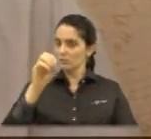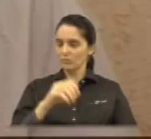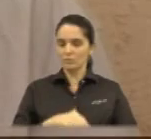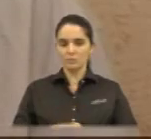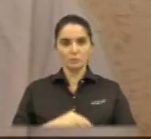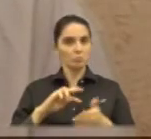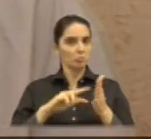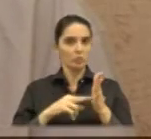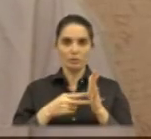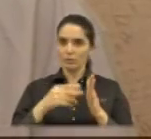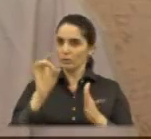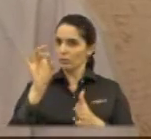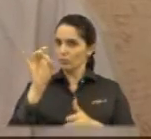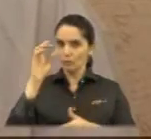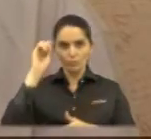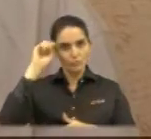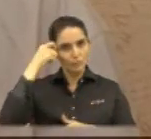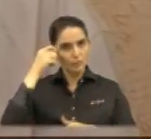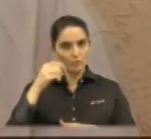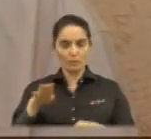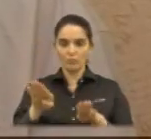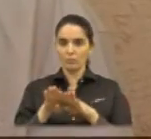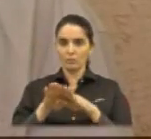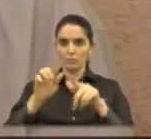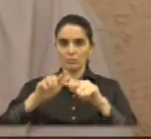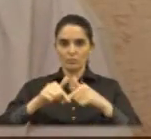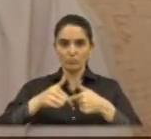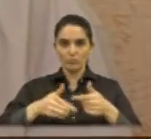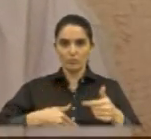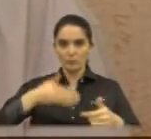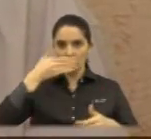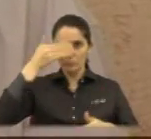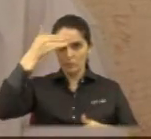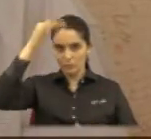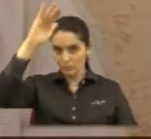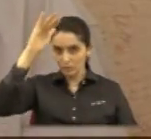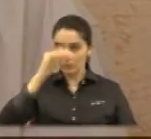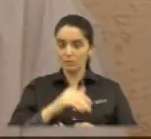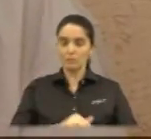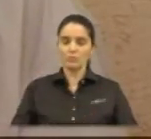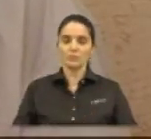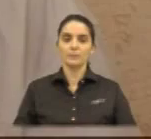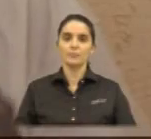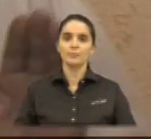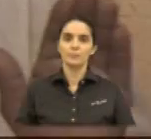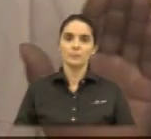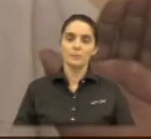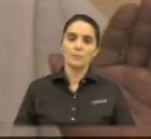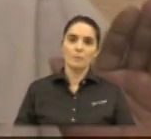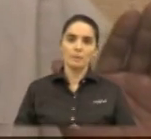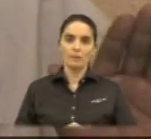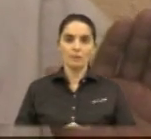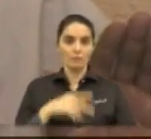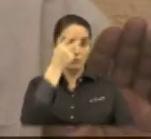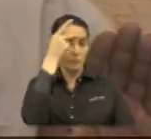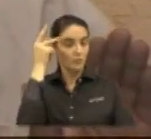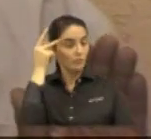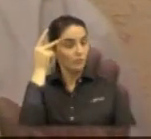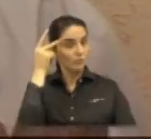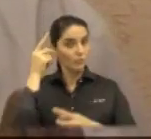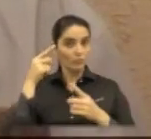ao negro, mas em relação ao judeu, ao árabe. Eu acho, as pessoas podem não concordar